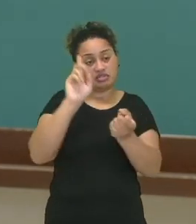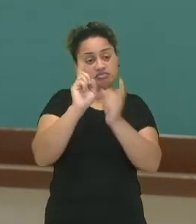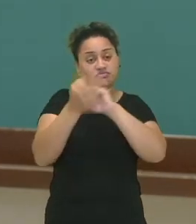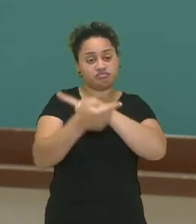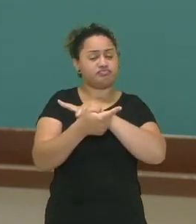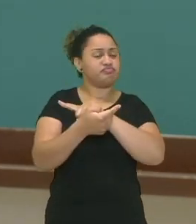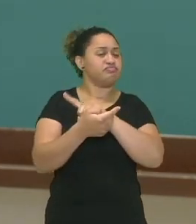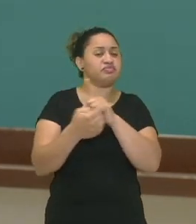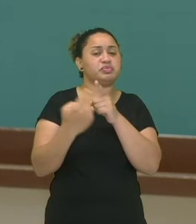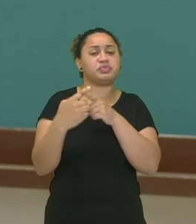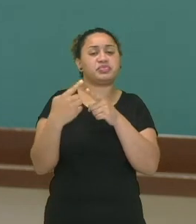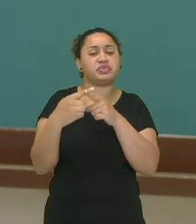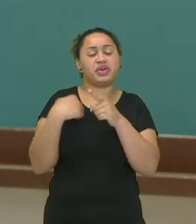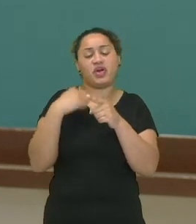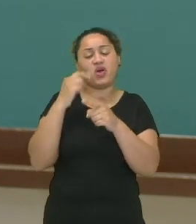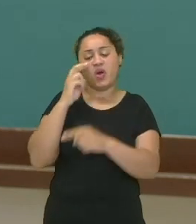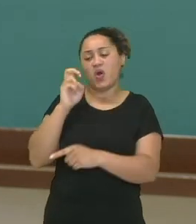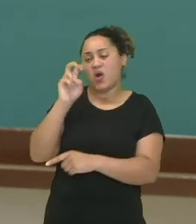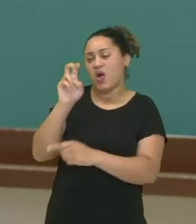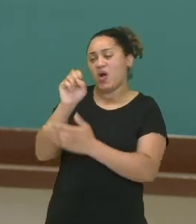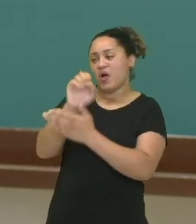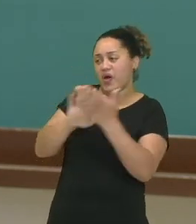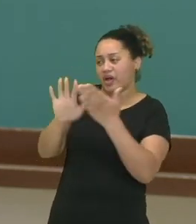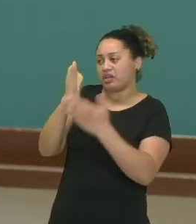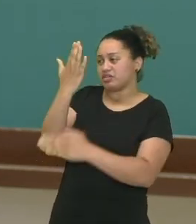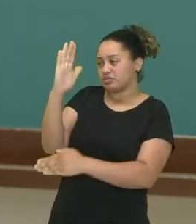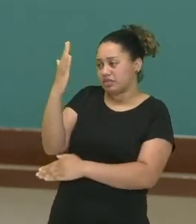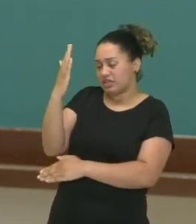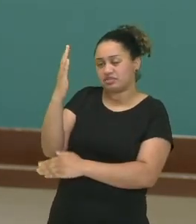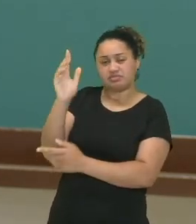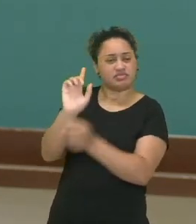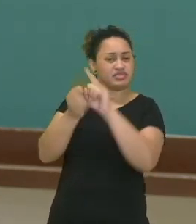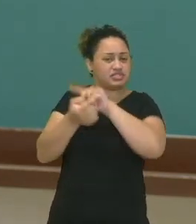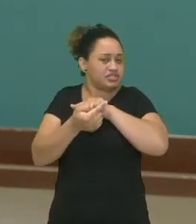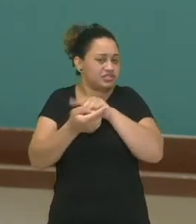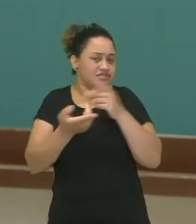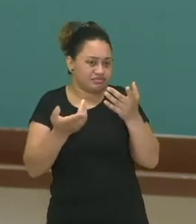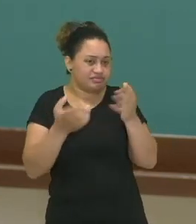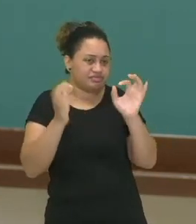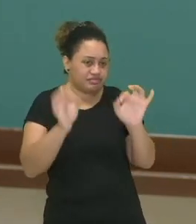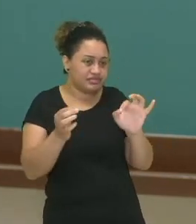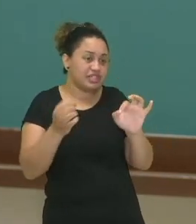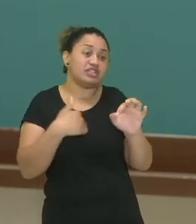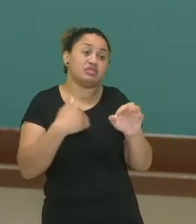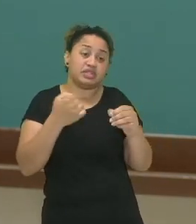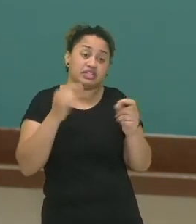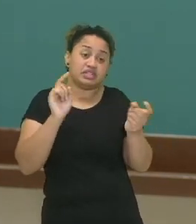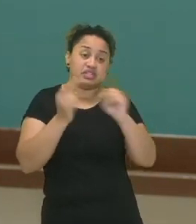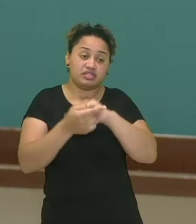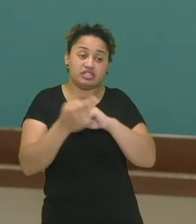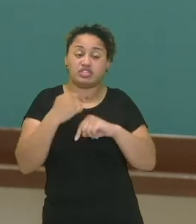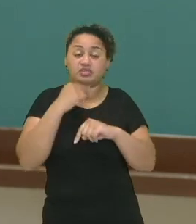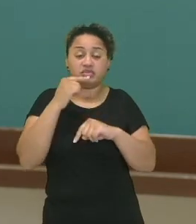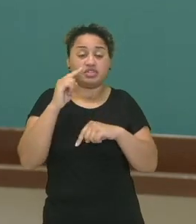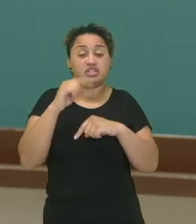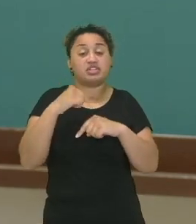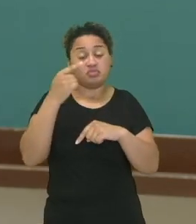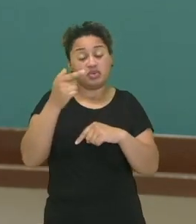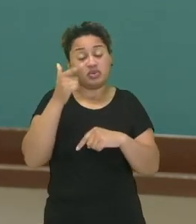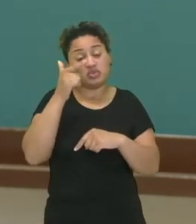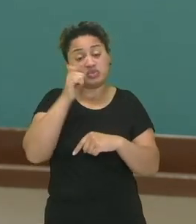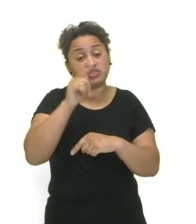se quando a gente olha a imagem ali no espelho, né? Então, ela tem que estar invertida, porque senão a gente não vai conseguir fazer a leitura depois que